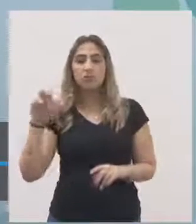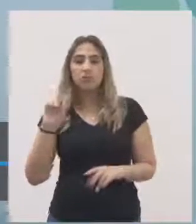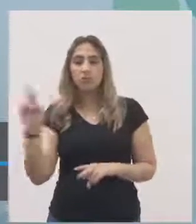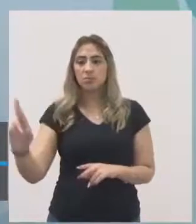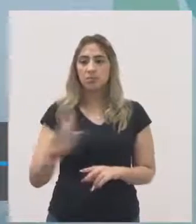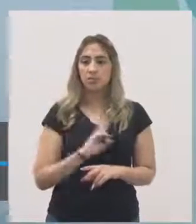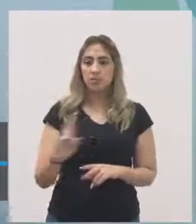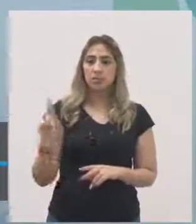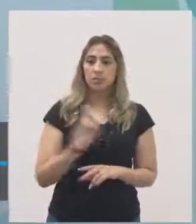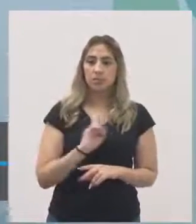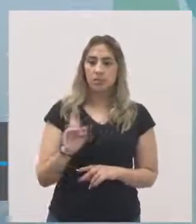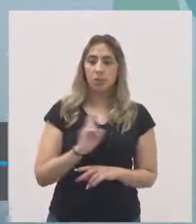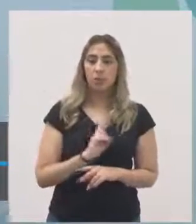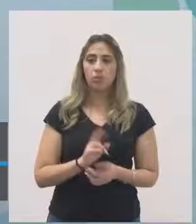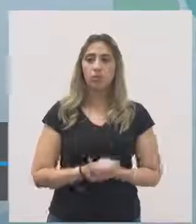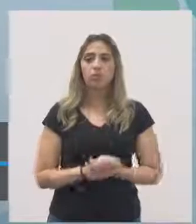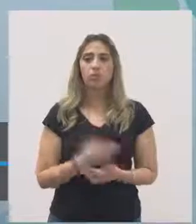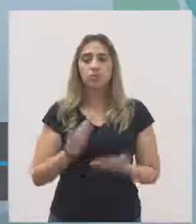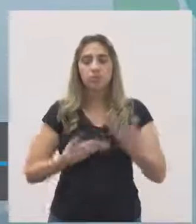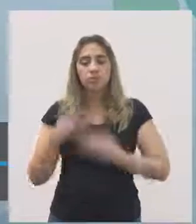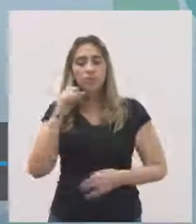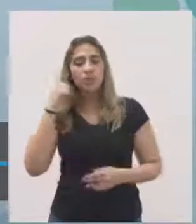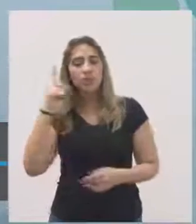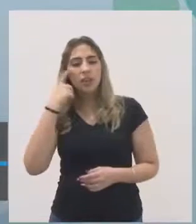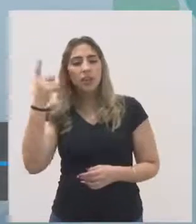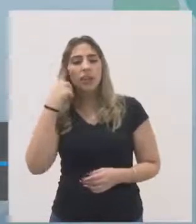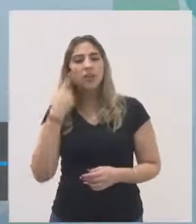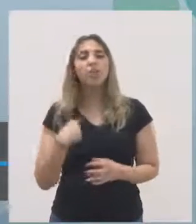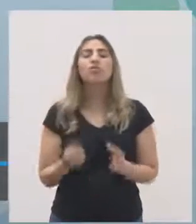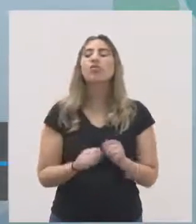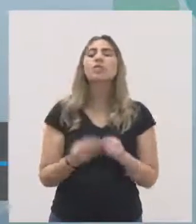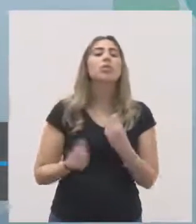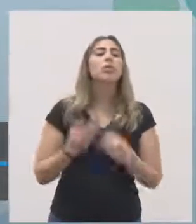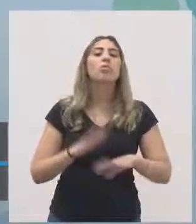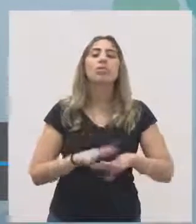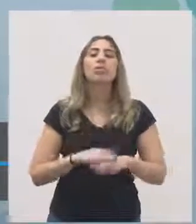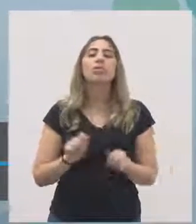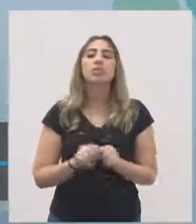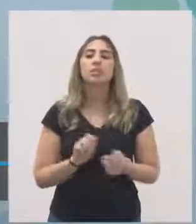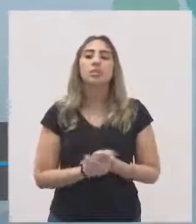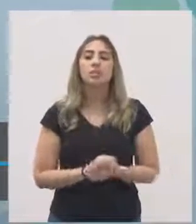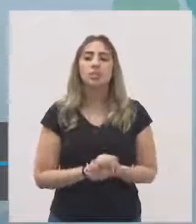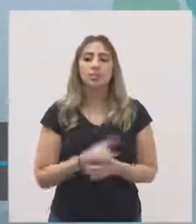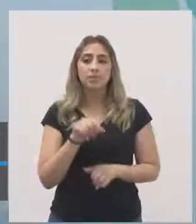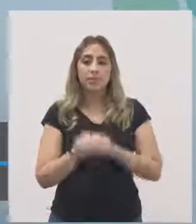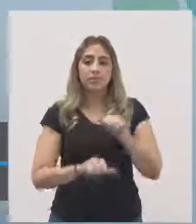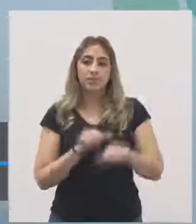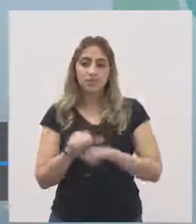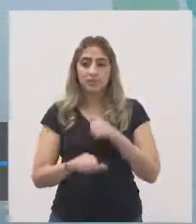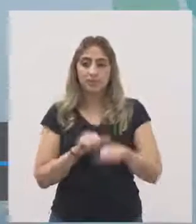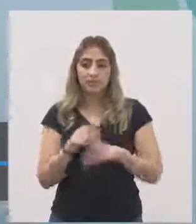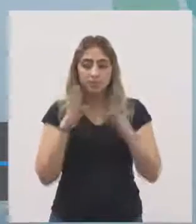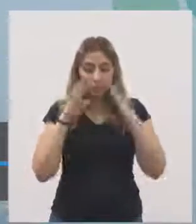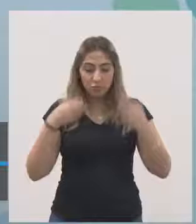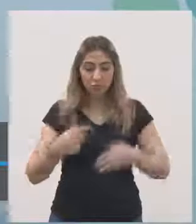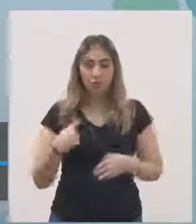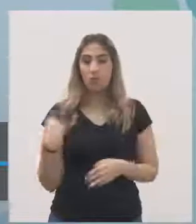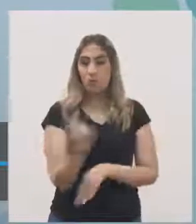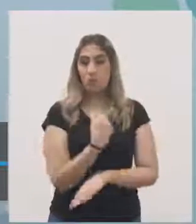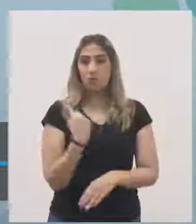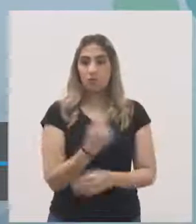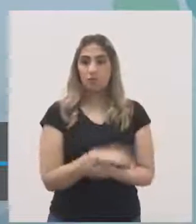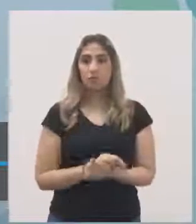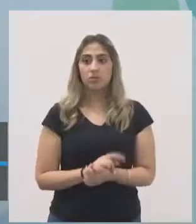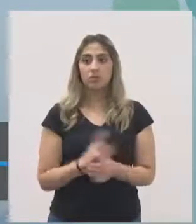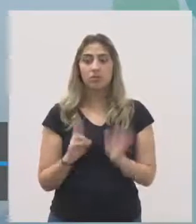retorna aí algumas ideias do que a gente fazer, de que forma a gente vai fazendo, né? Ele virou meio que um ponto focal nosso